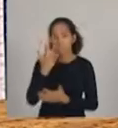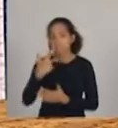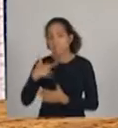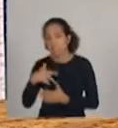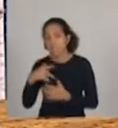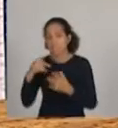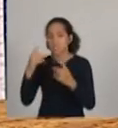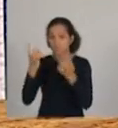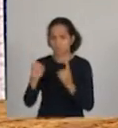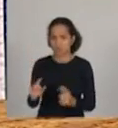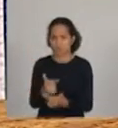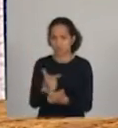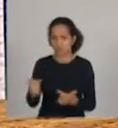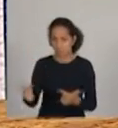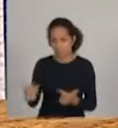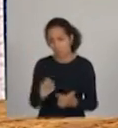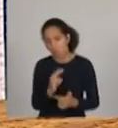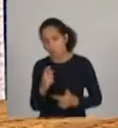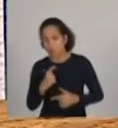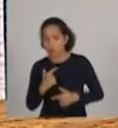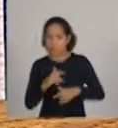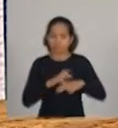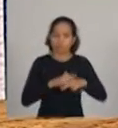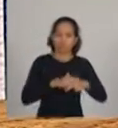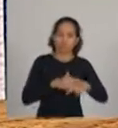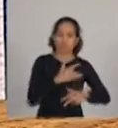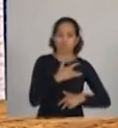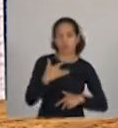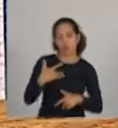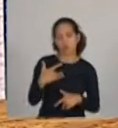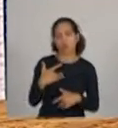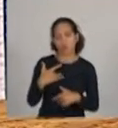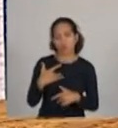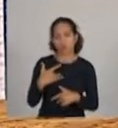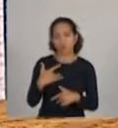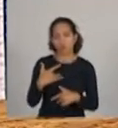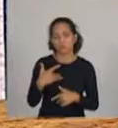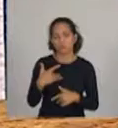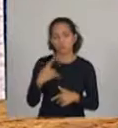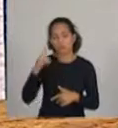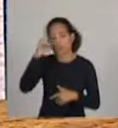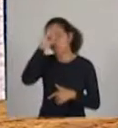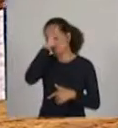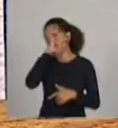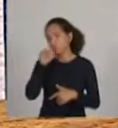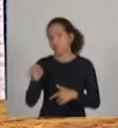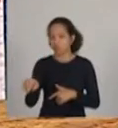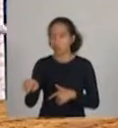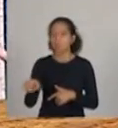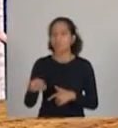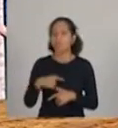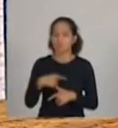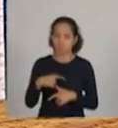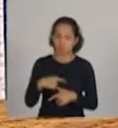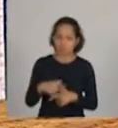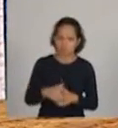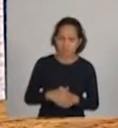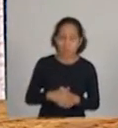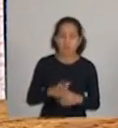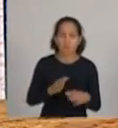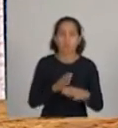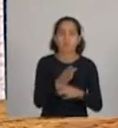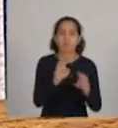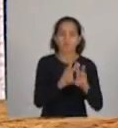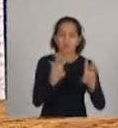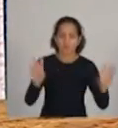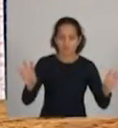tipo de problema de saúde. Essas crianças também, os indicadores mostram, até aconselho que leiam, entrem no site